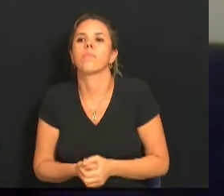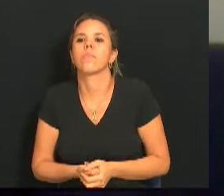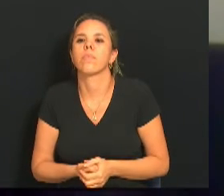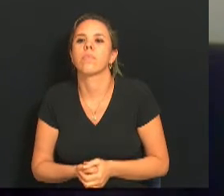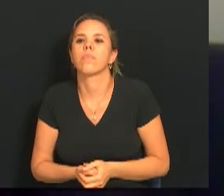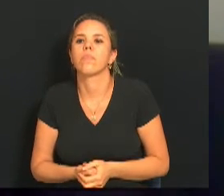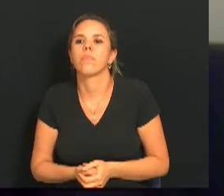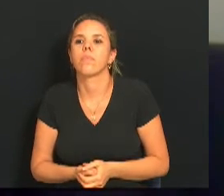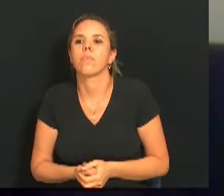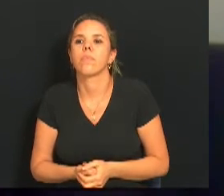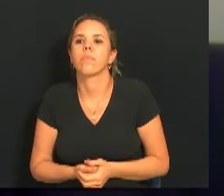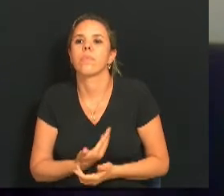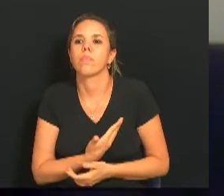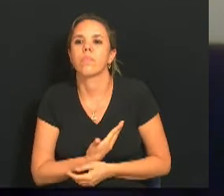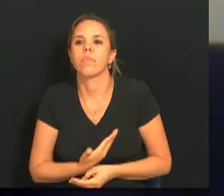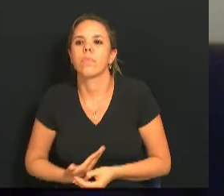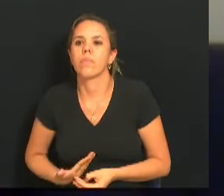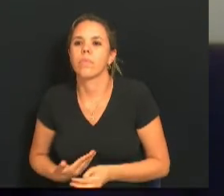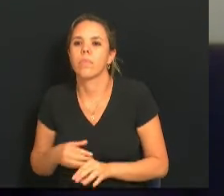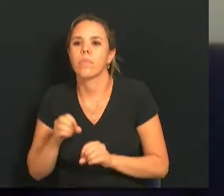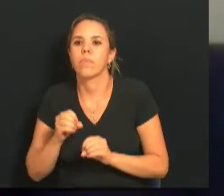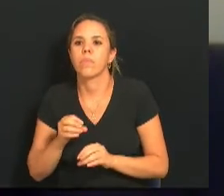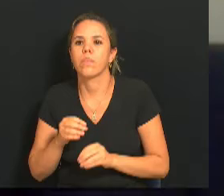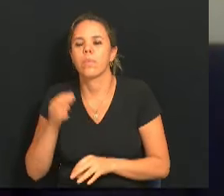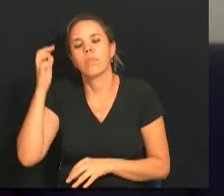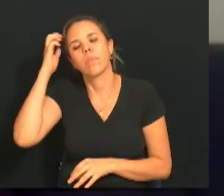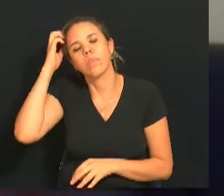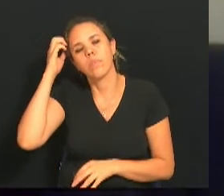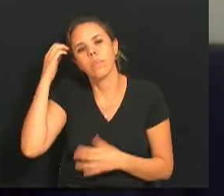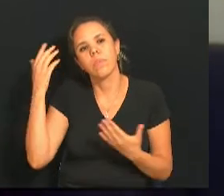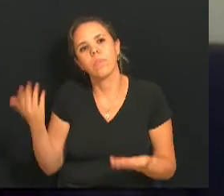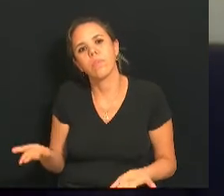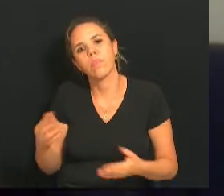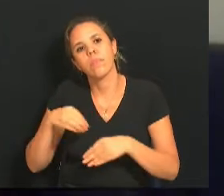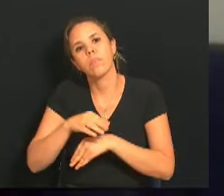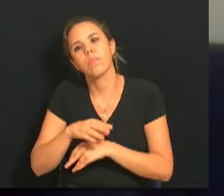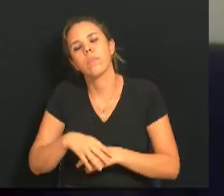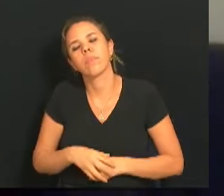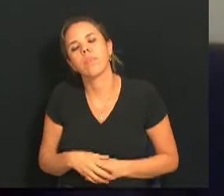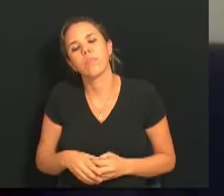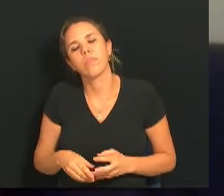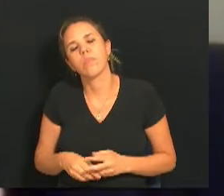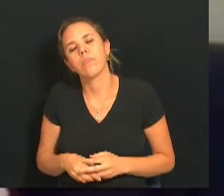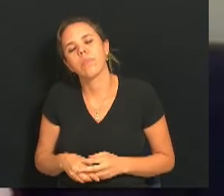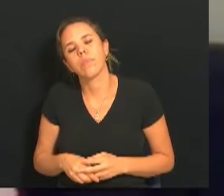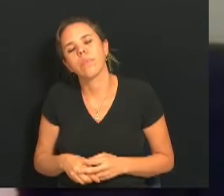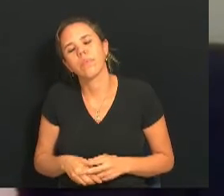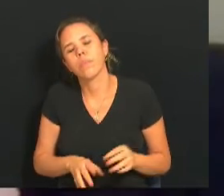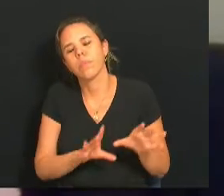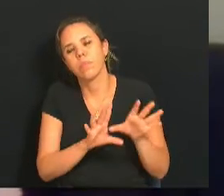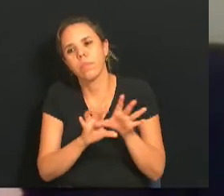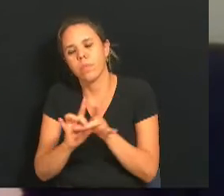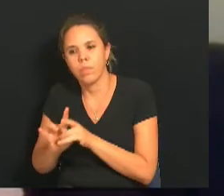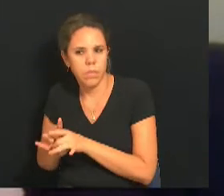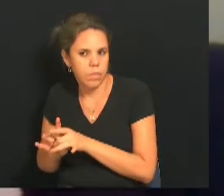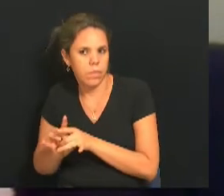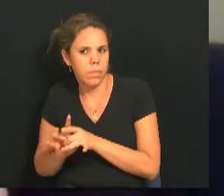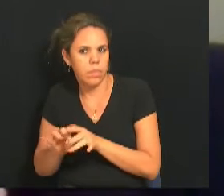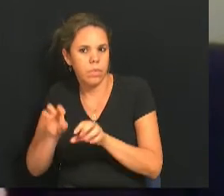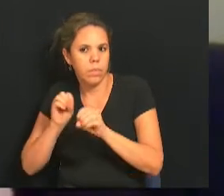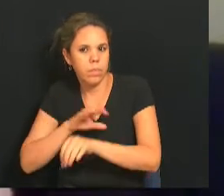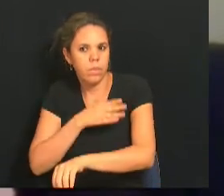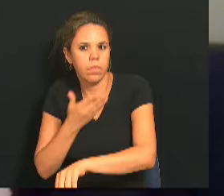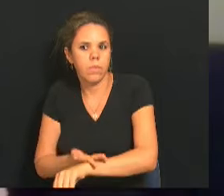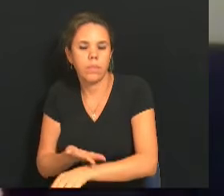esfera pública, né, da educação. E aí, para trazer, então, um pouquinho do contexto da educação integral, a